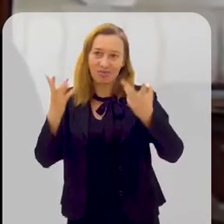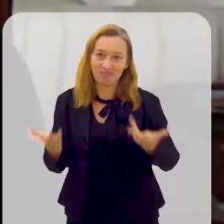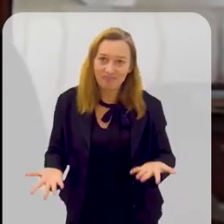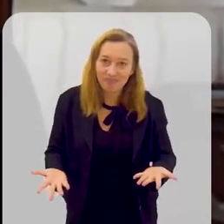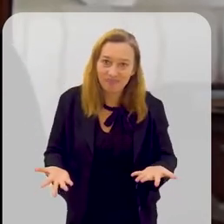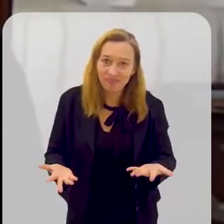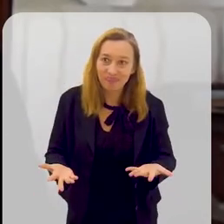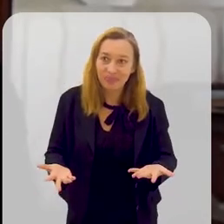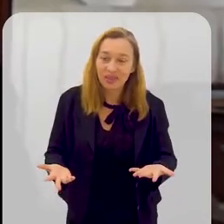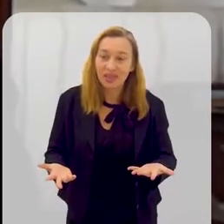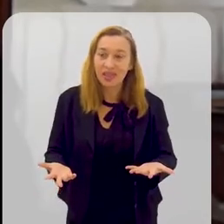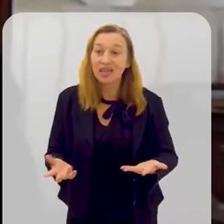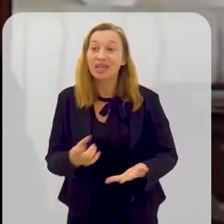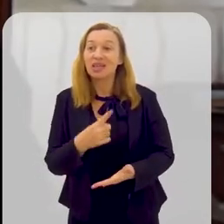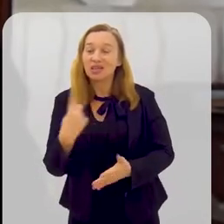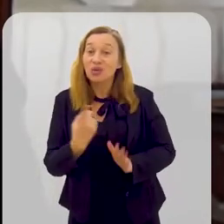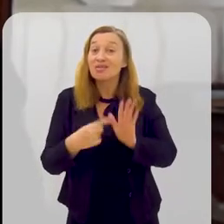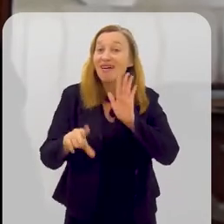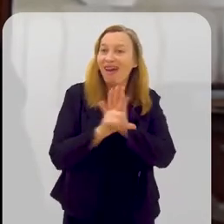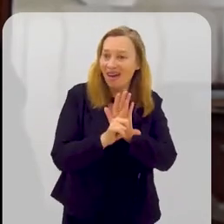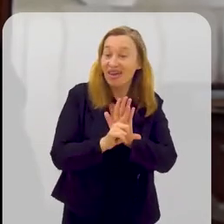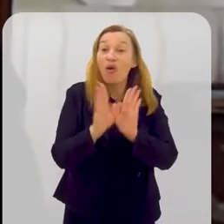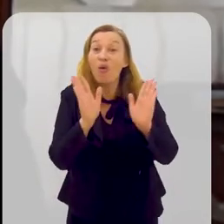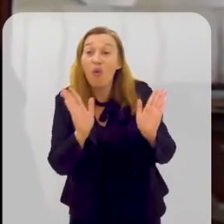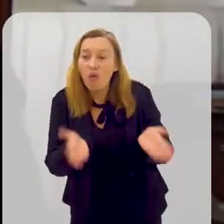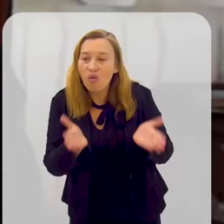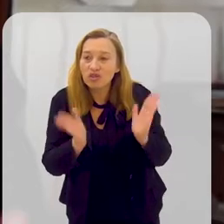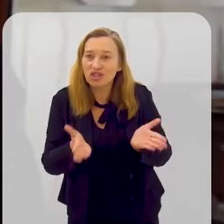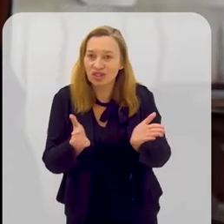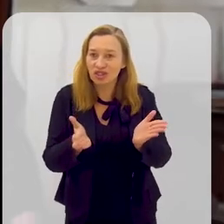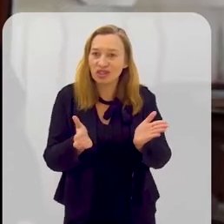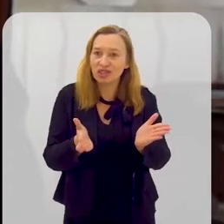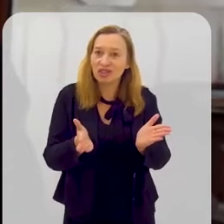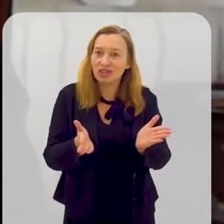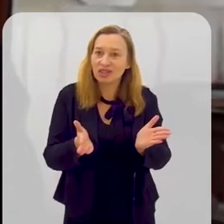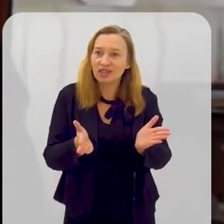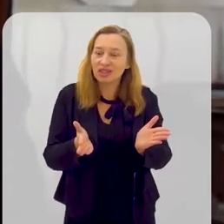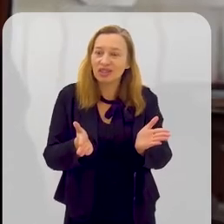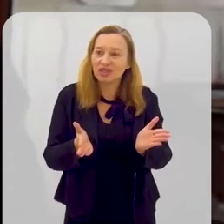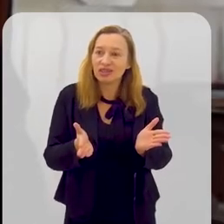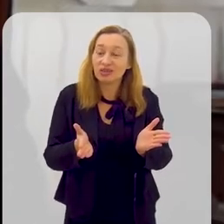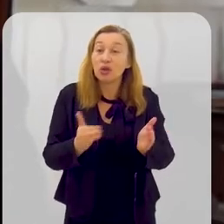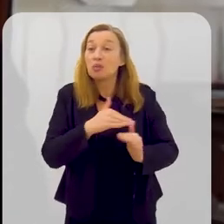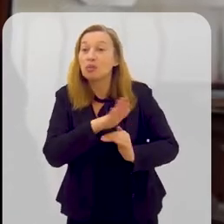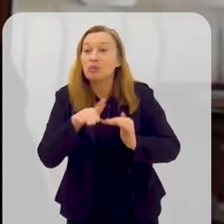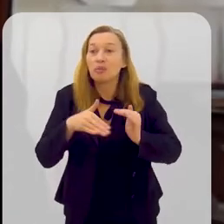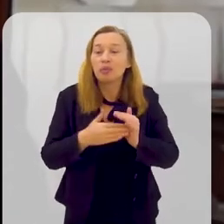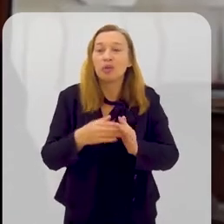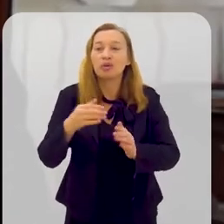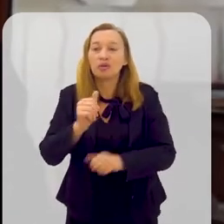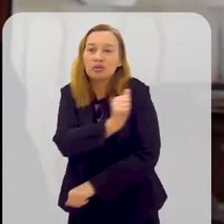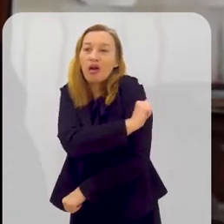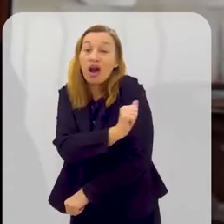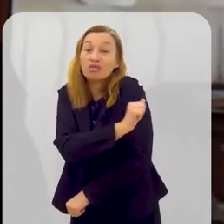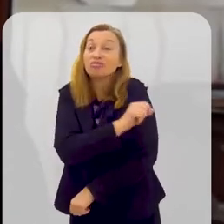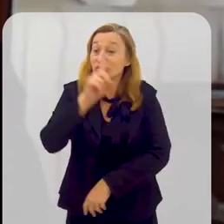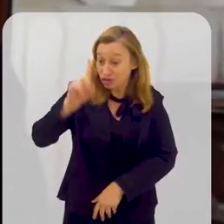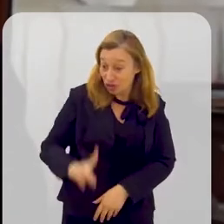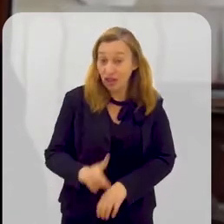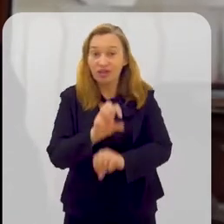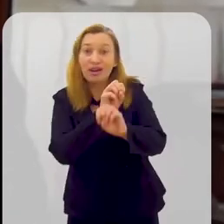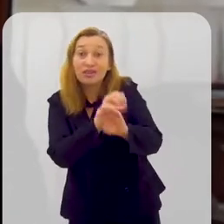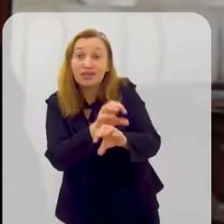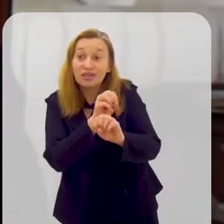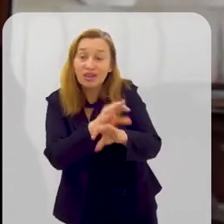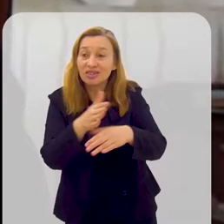mais sobre o tema e a nossa legislação hoje diz que todo aluno